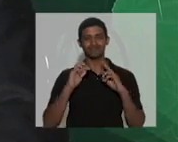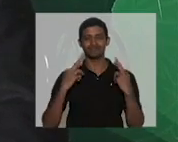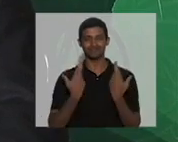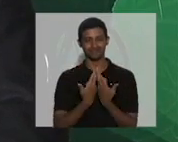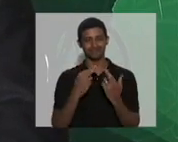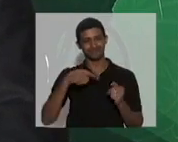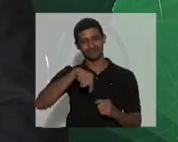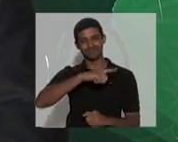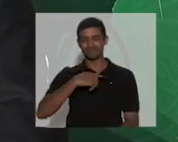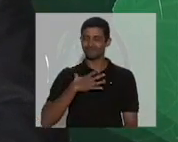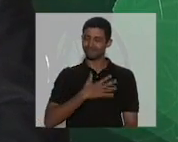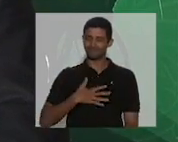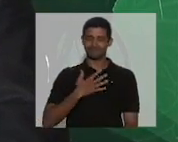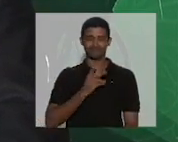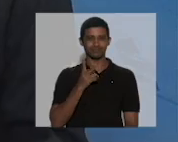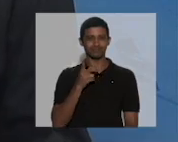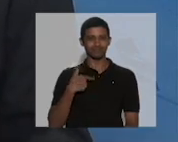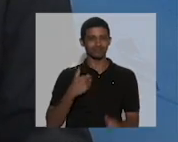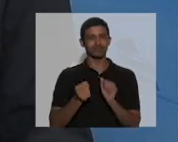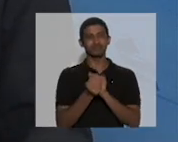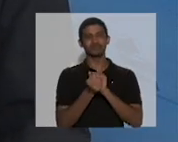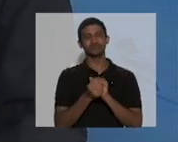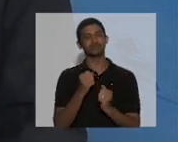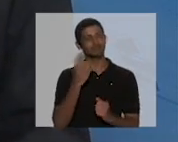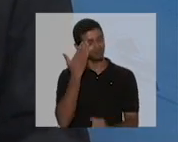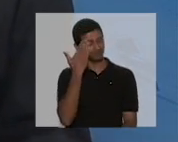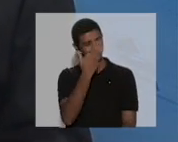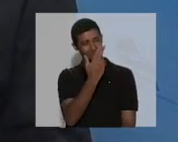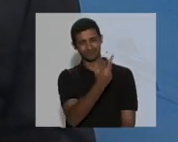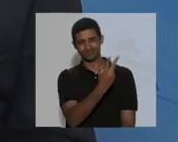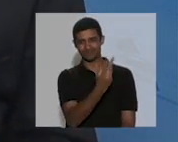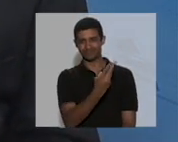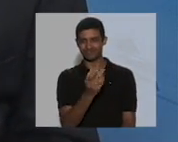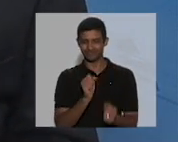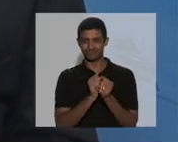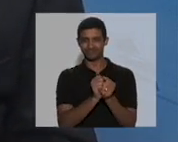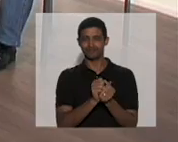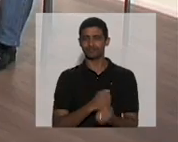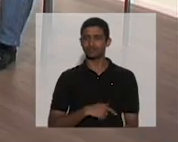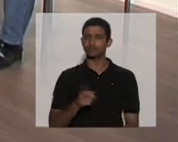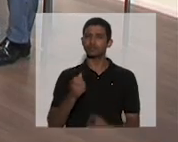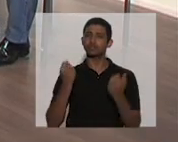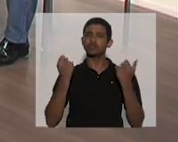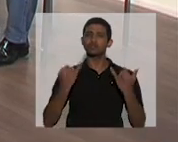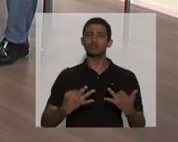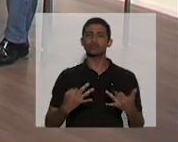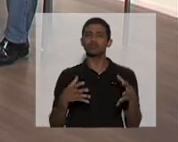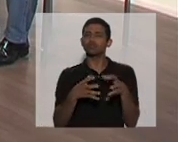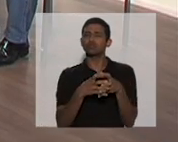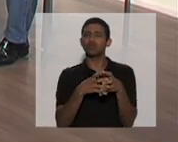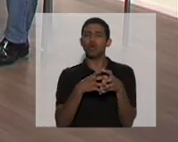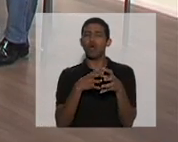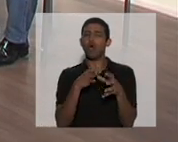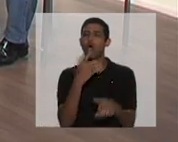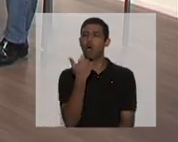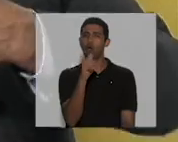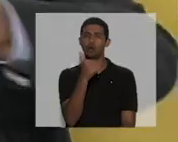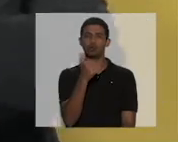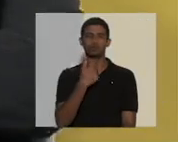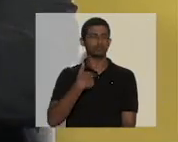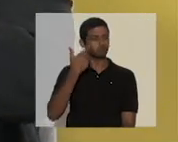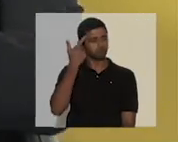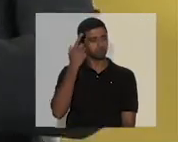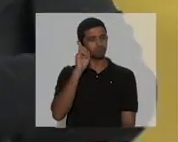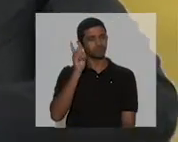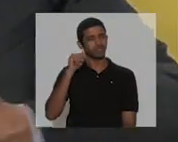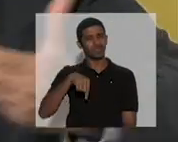Obrigado, Rui. É sempre um prazer estar aqui com você. Beleza, o deputado Paulo Ramos e o Martinho estão aqui com a gente. É que você, quando fala 11, não